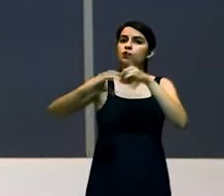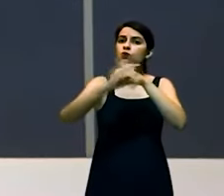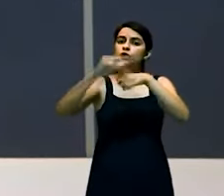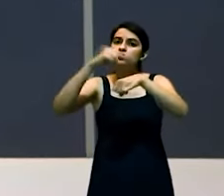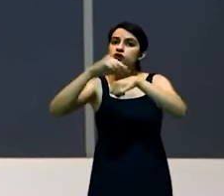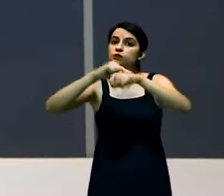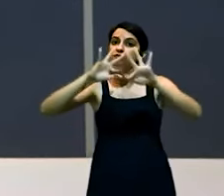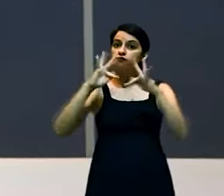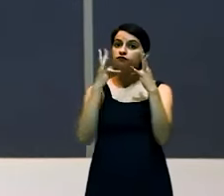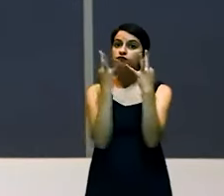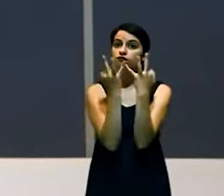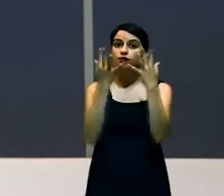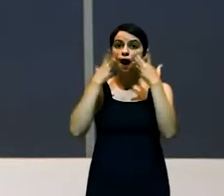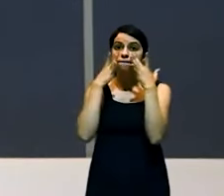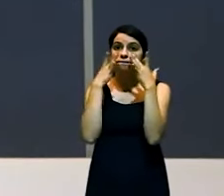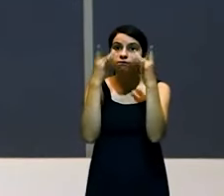filha.